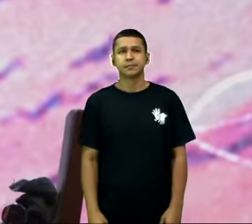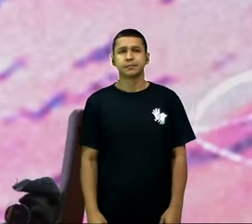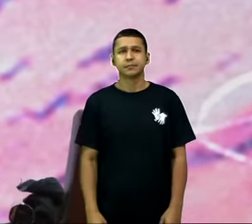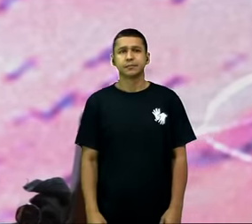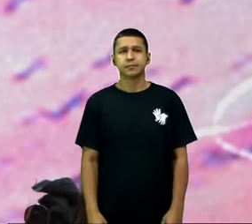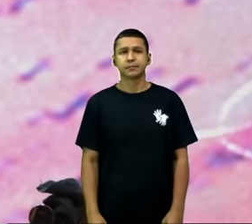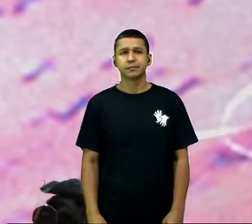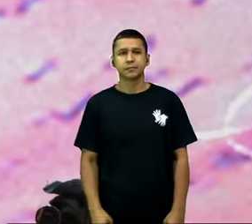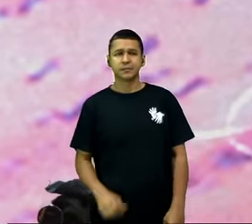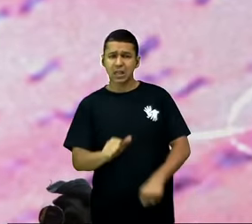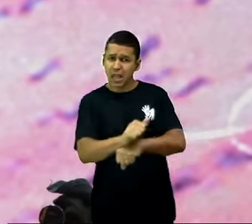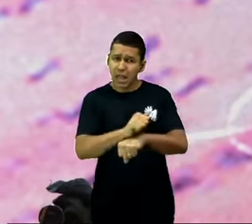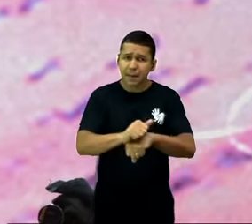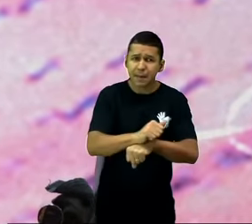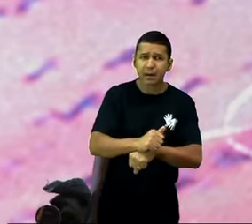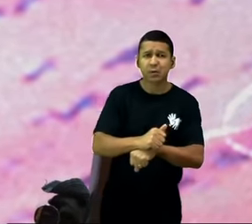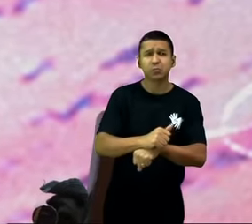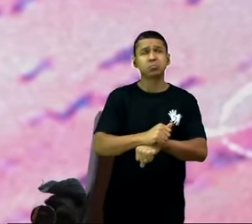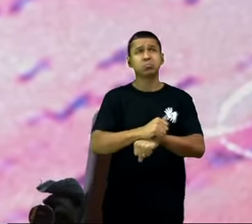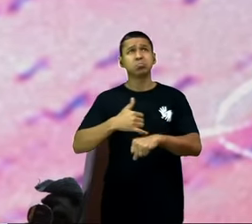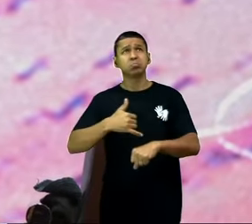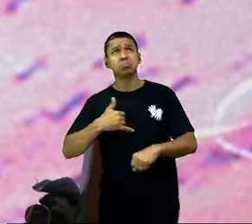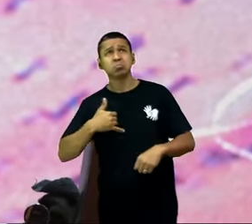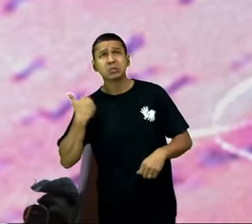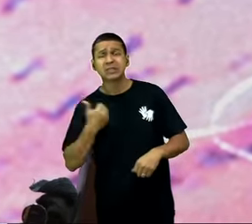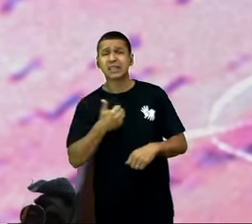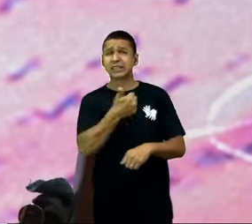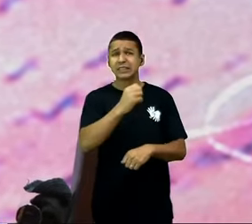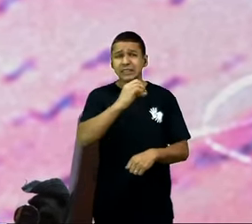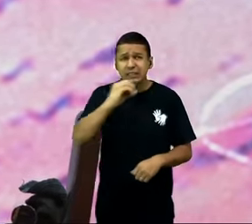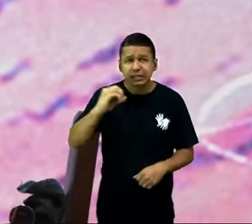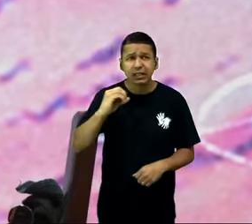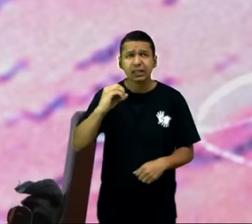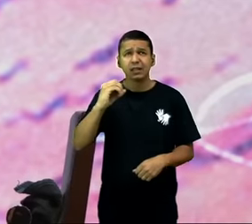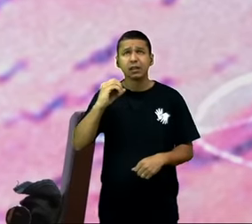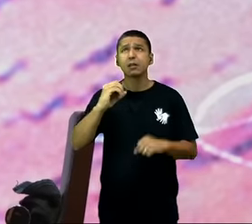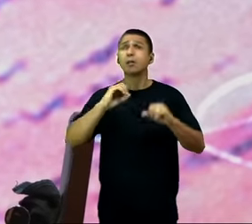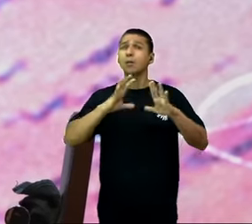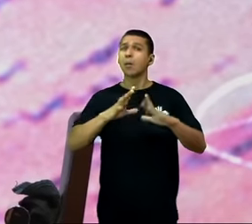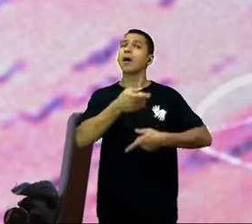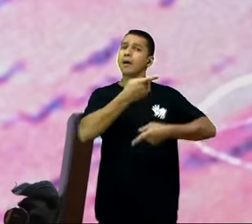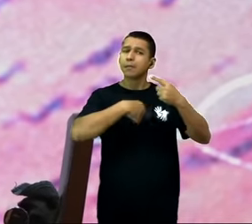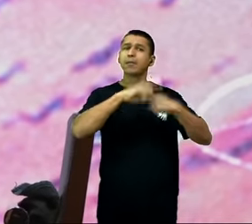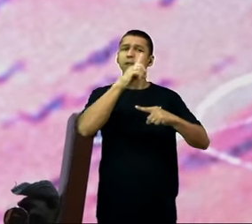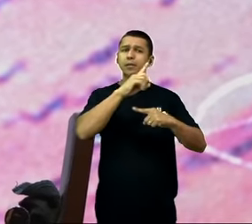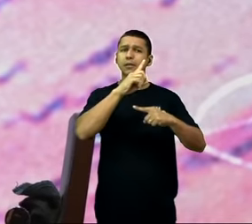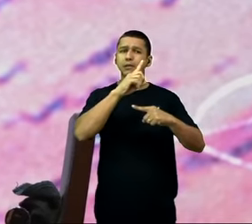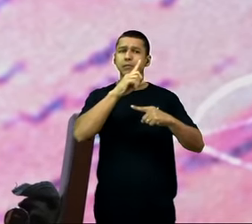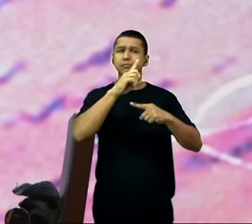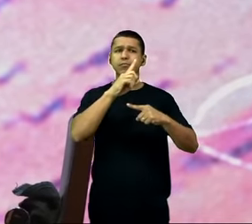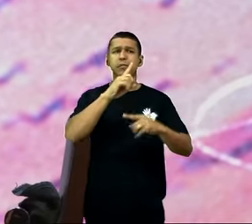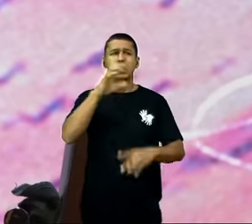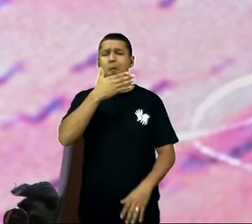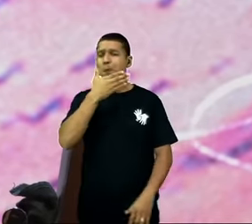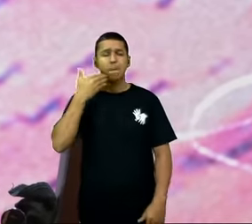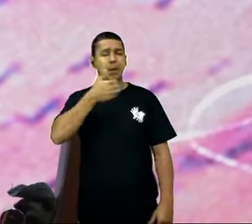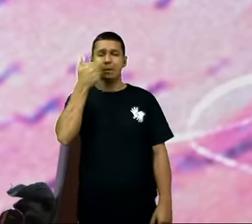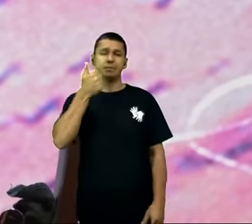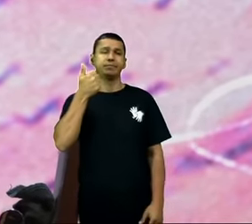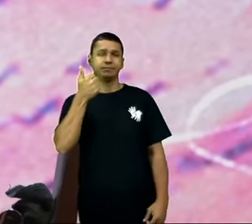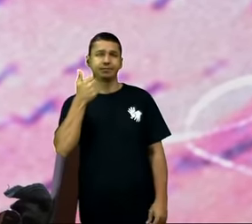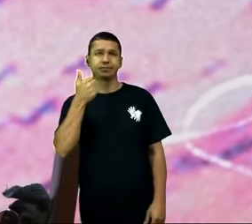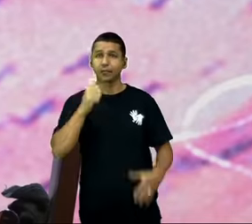O cara tem 100 anos de idade, está na velhice, mas está dando fruto. Ele está vivendo o melhor momento da vida dele. Parece